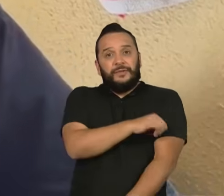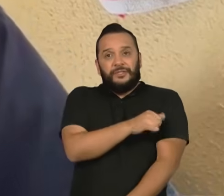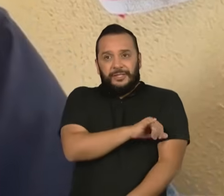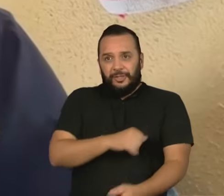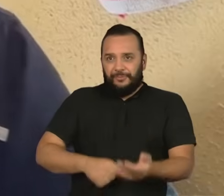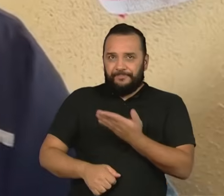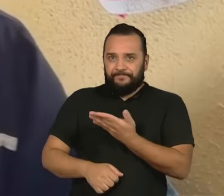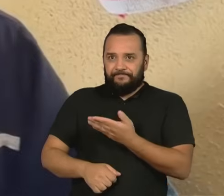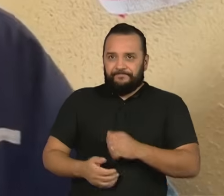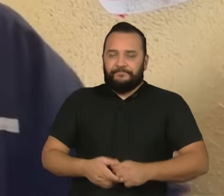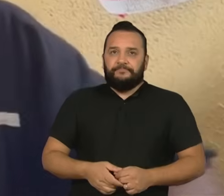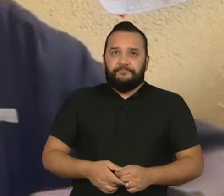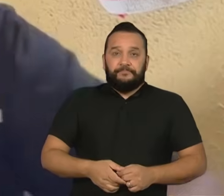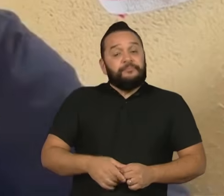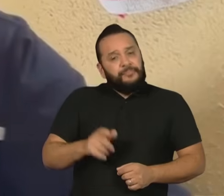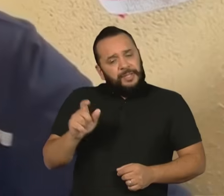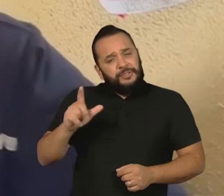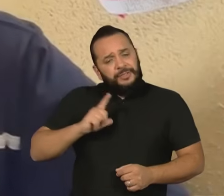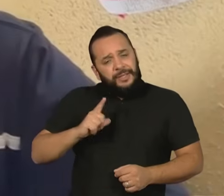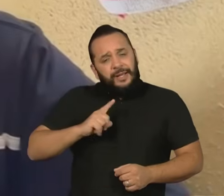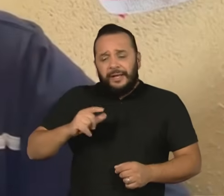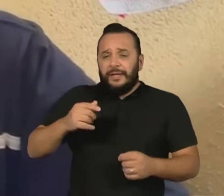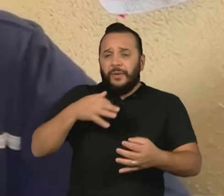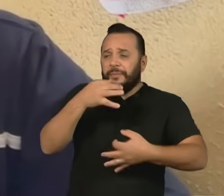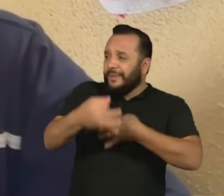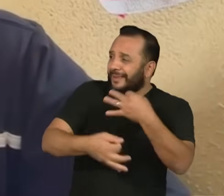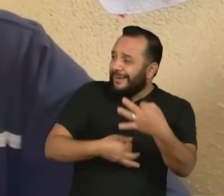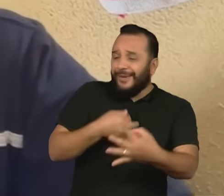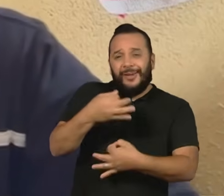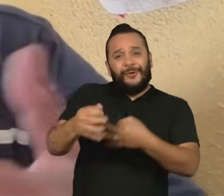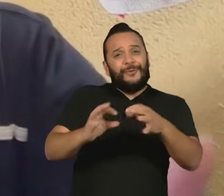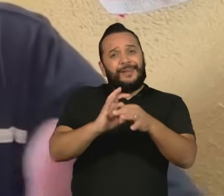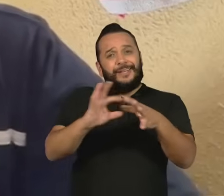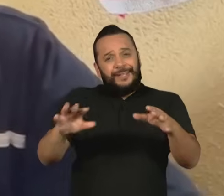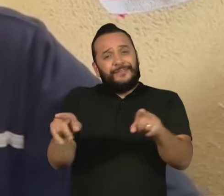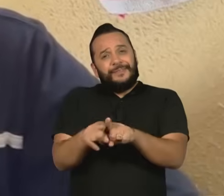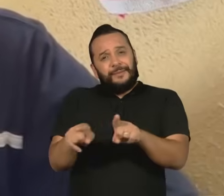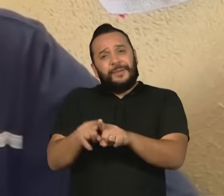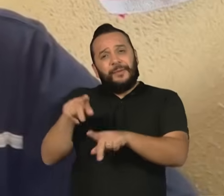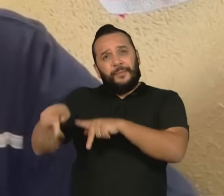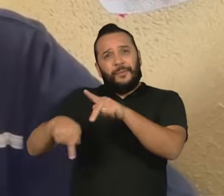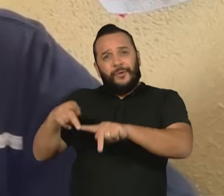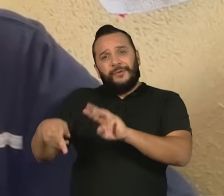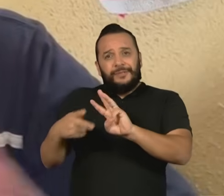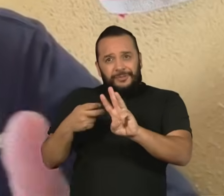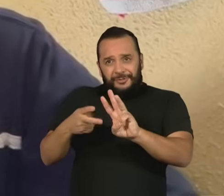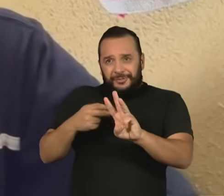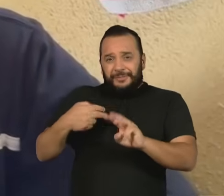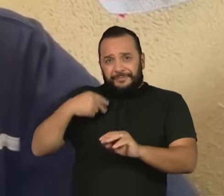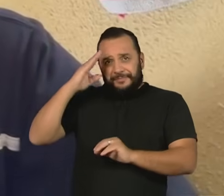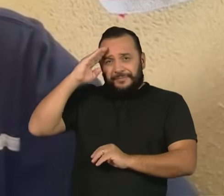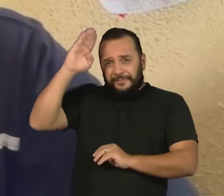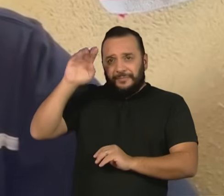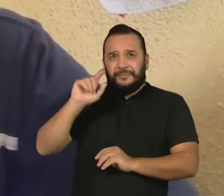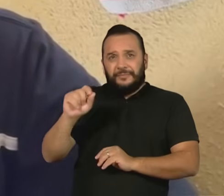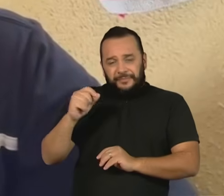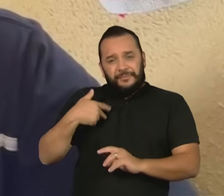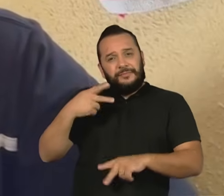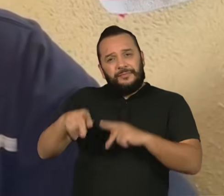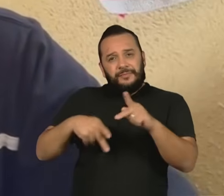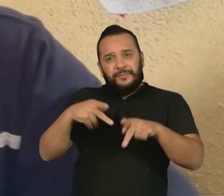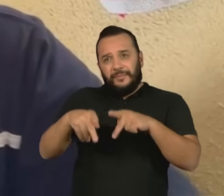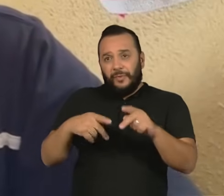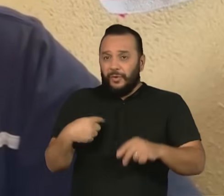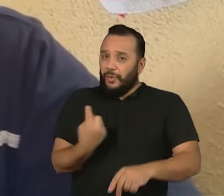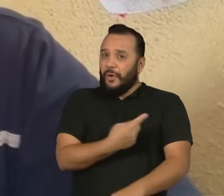para o pensamento da população indígena, né? Principalmente ao nosso povo